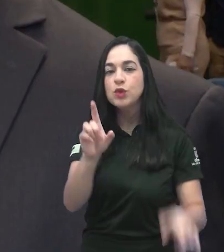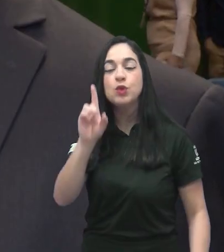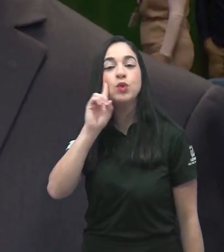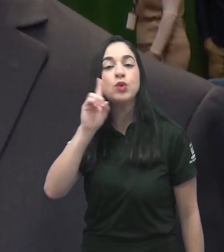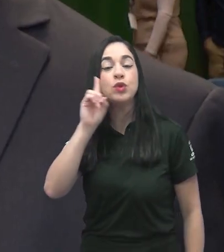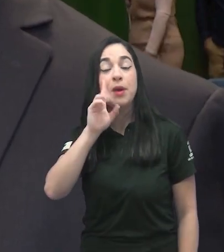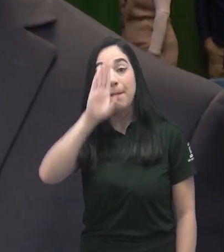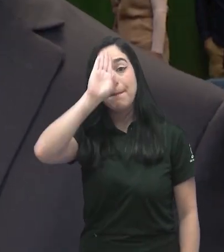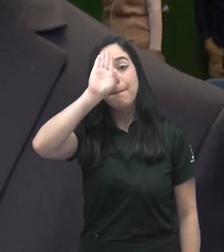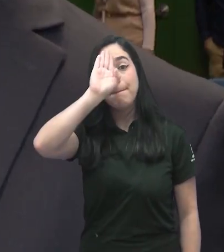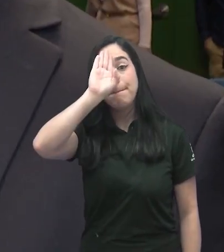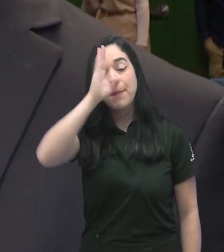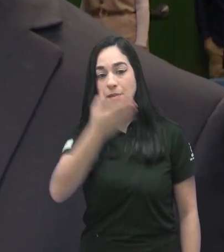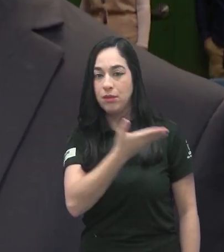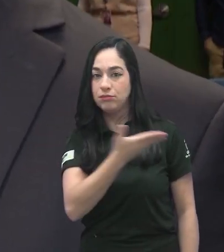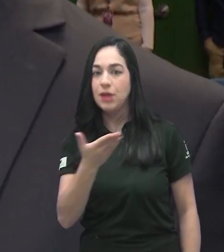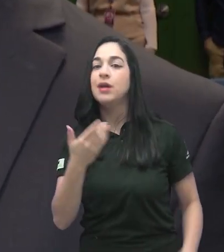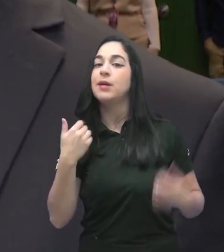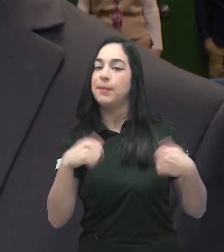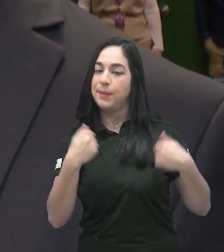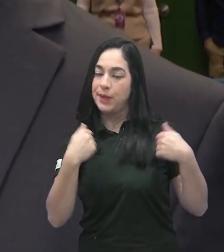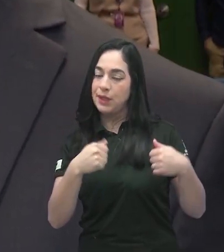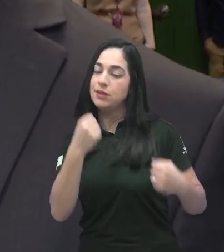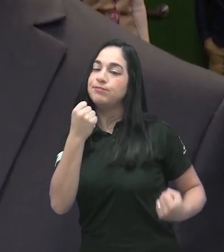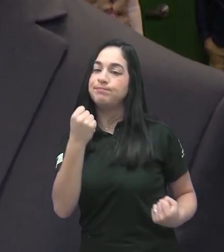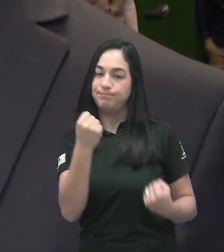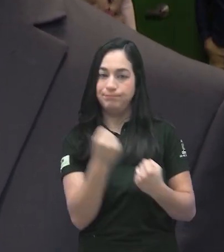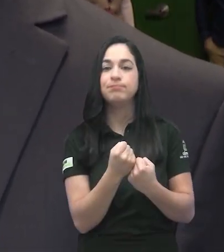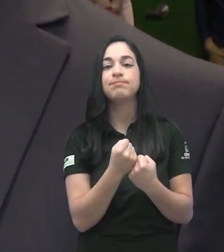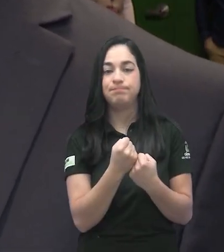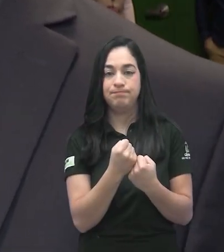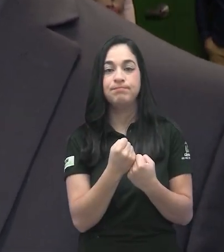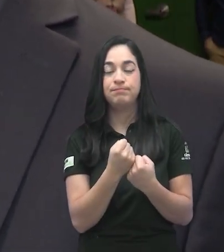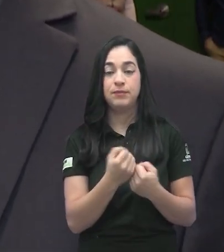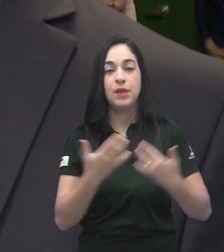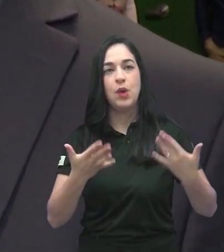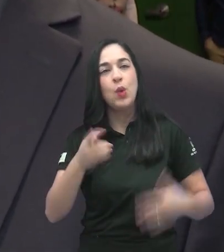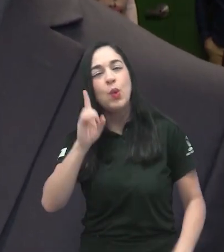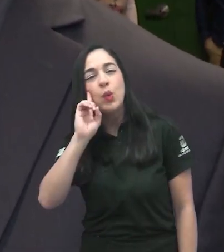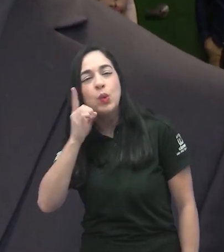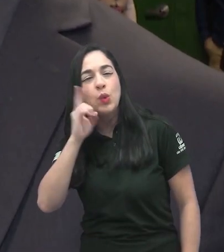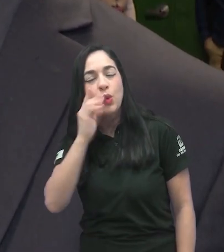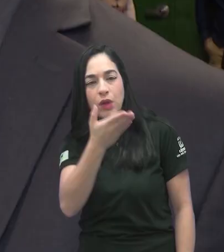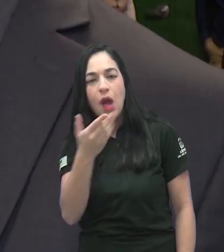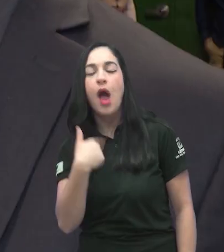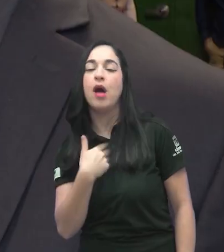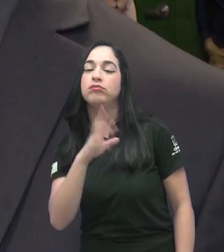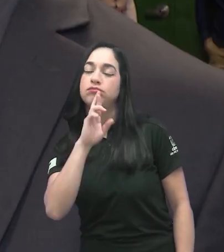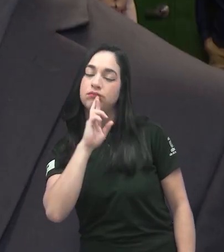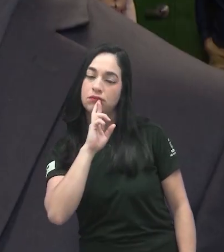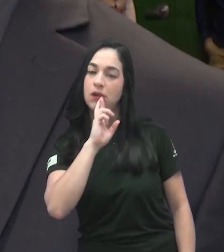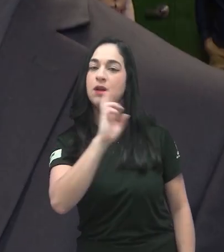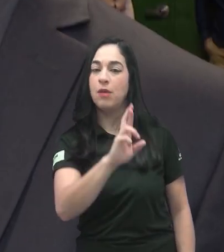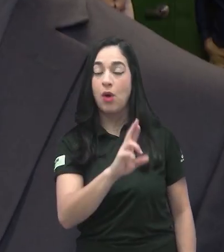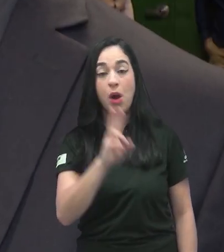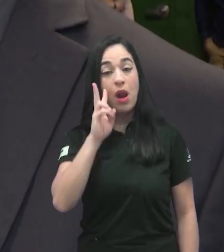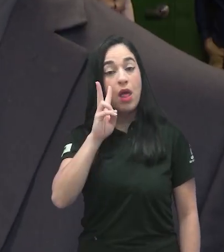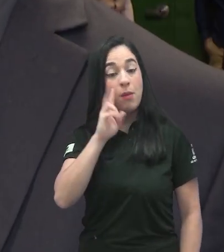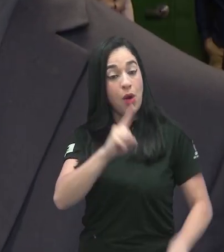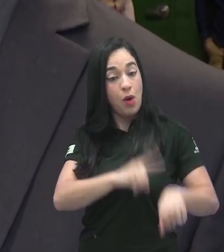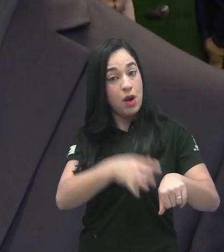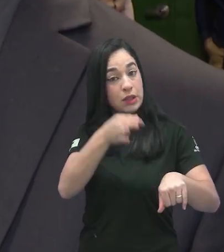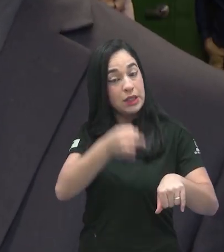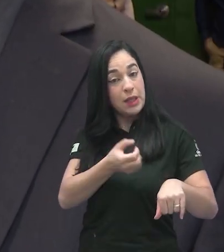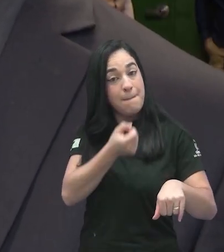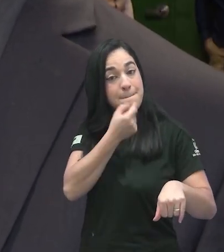das pessoas e principalmente quando elas precisam desse suporte. Então, tirando dúvidas, lembrando o